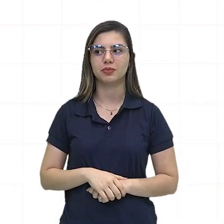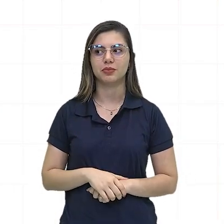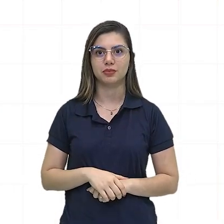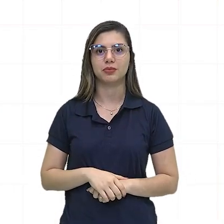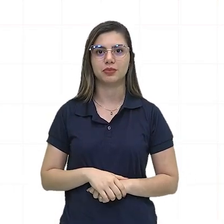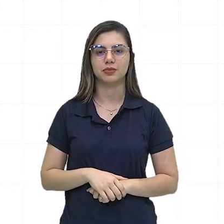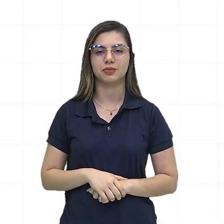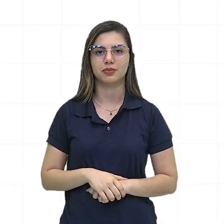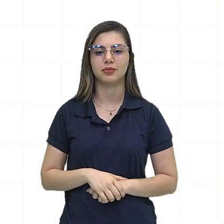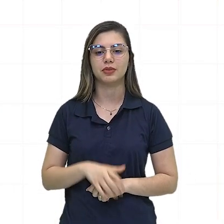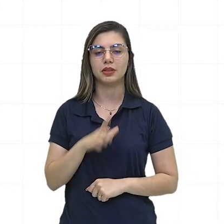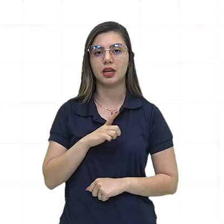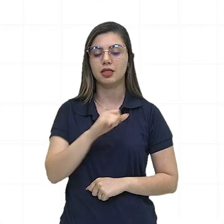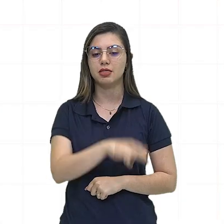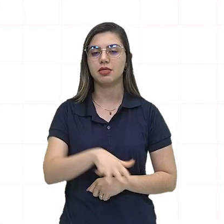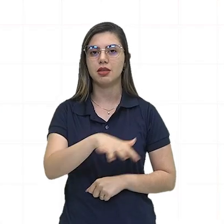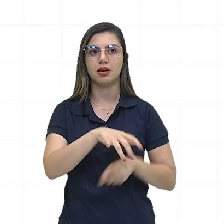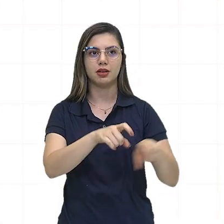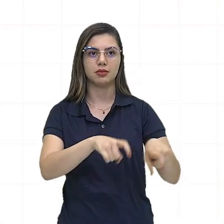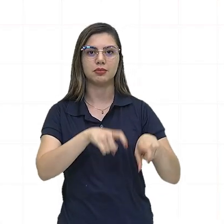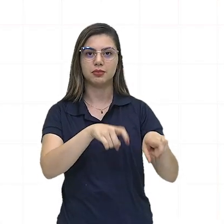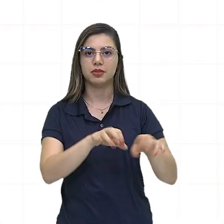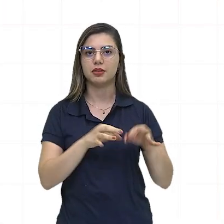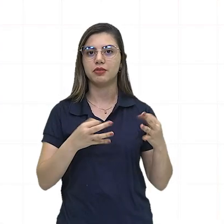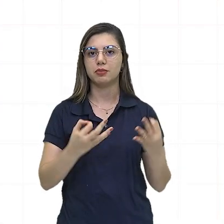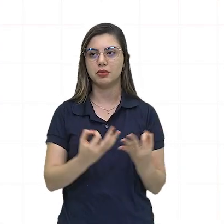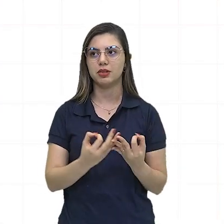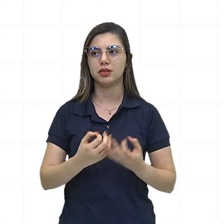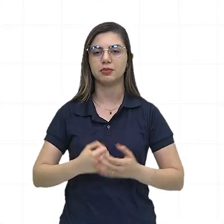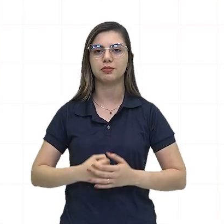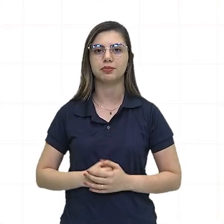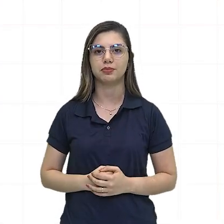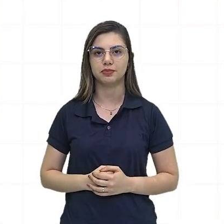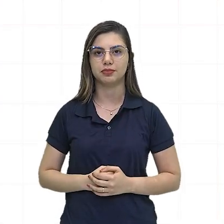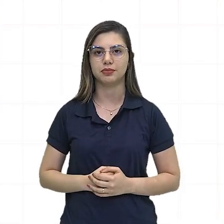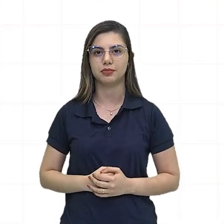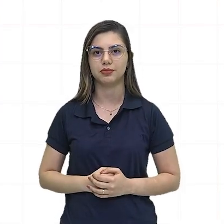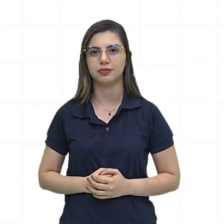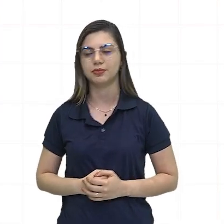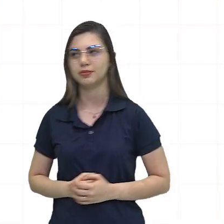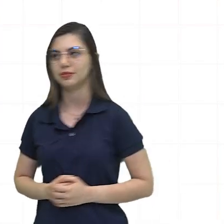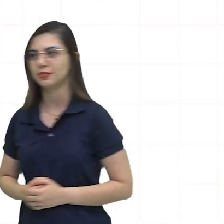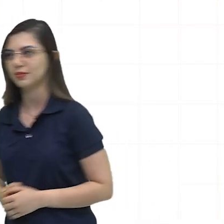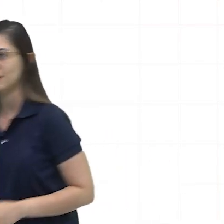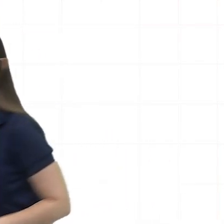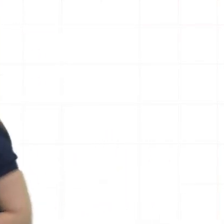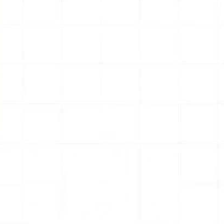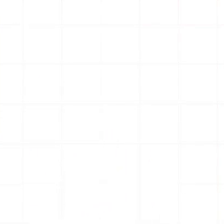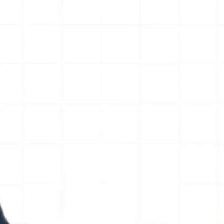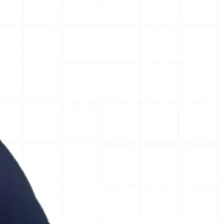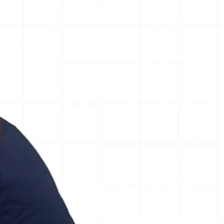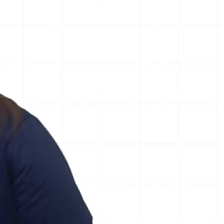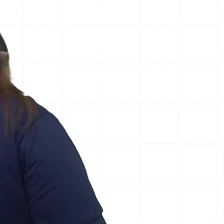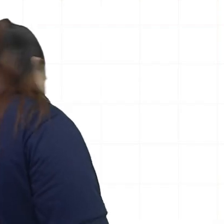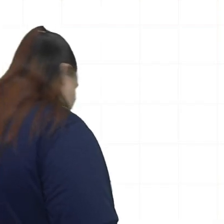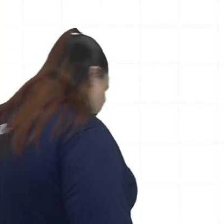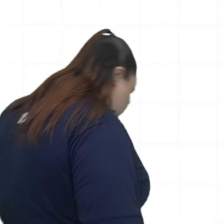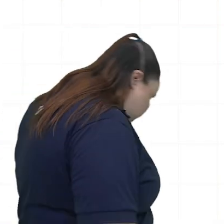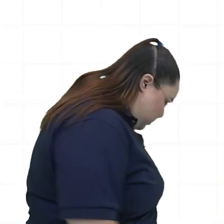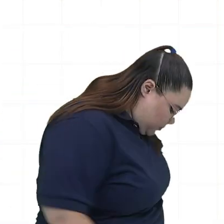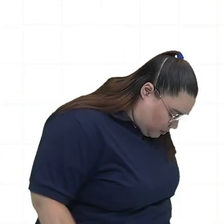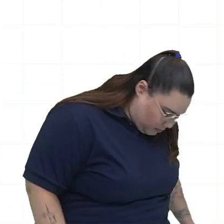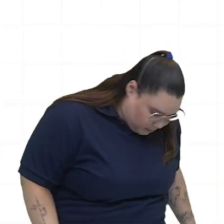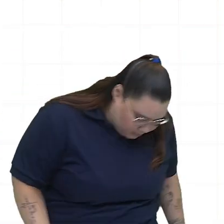de agricultura familiar. A agricultura familiar, ela é responsável por